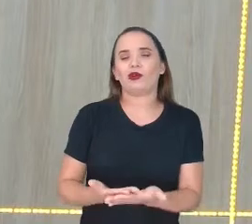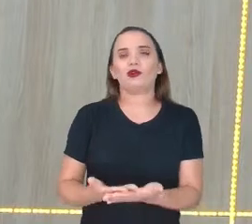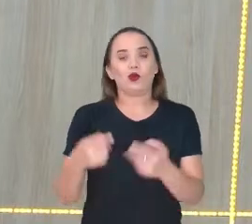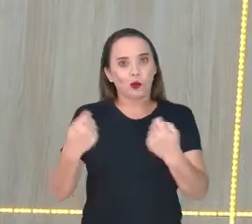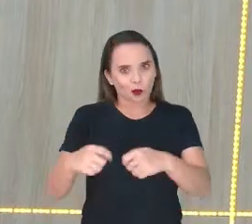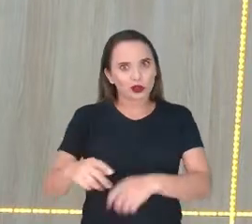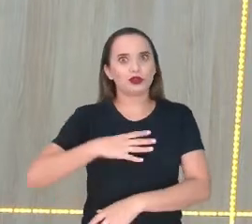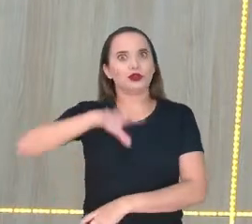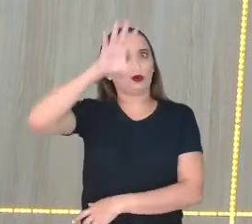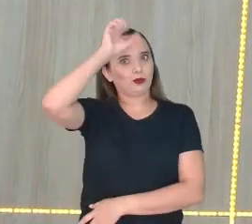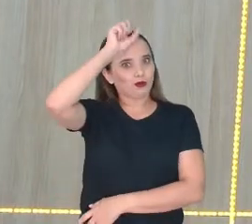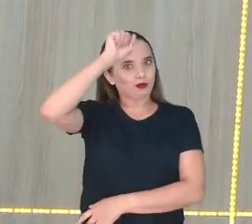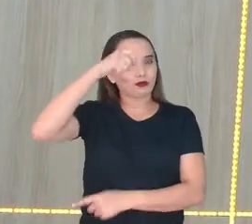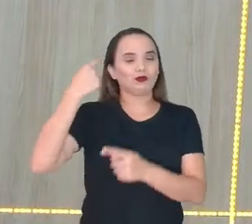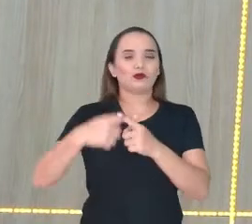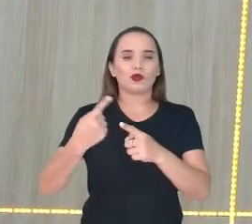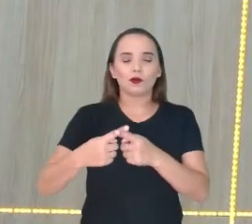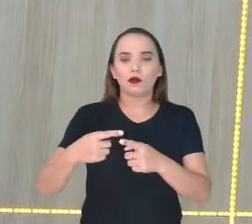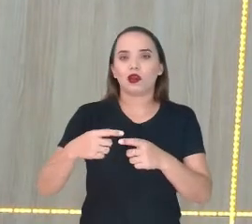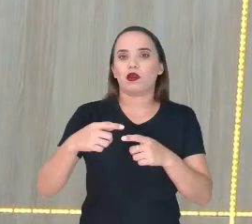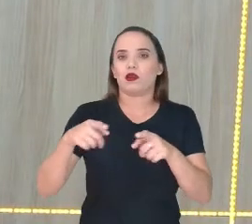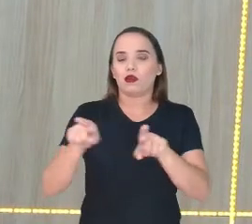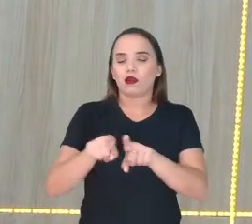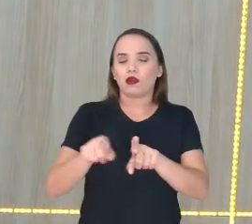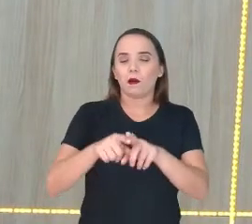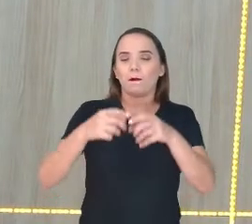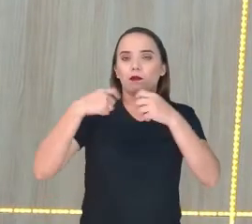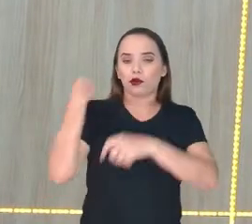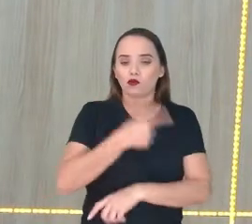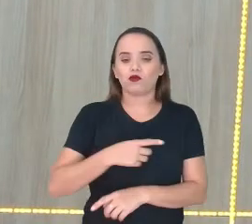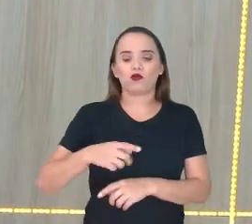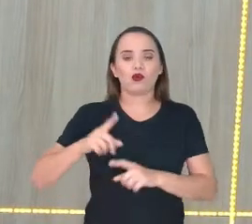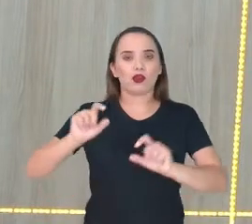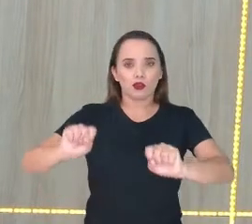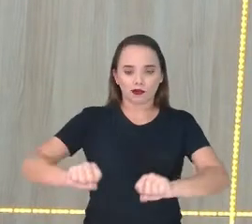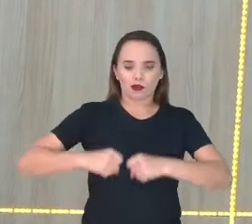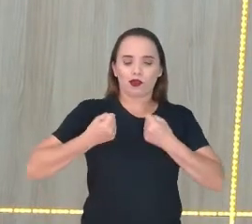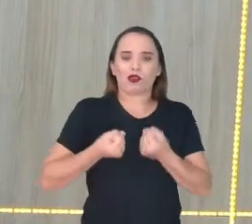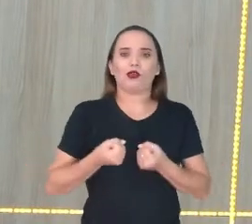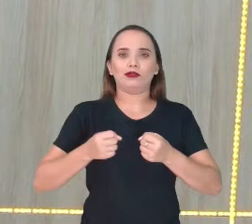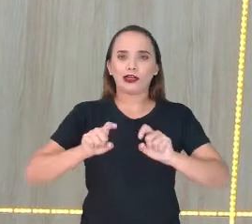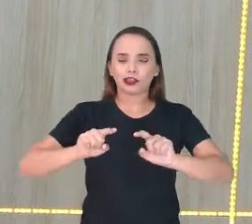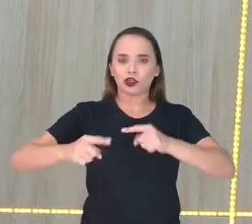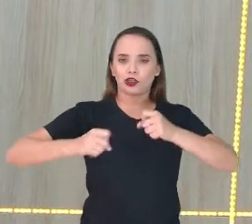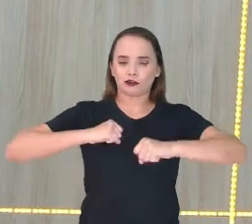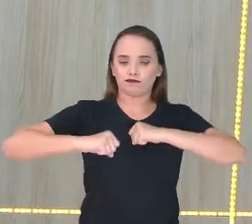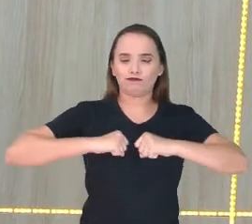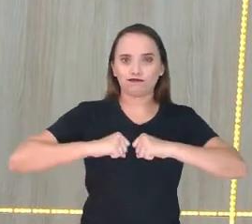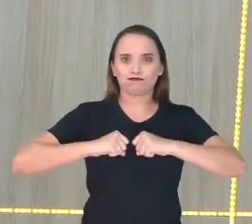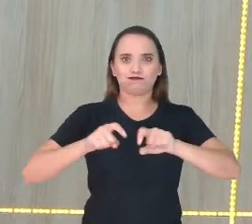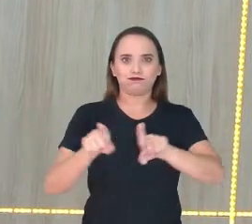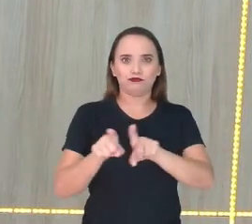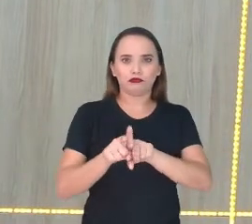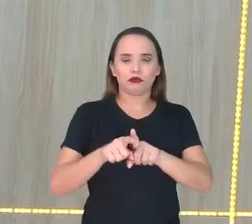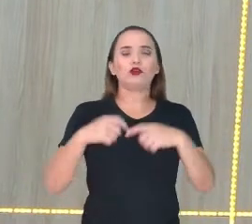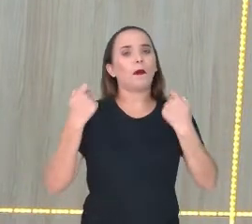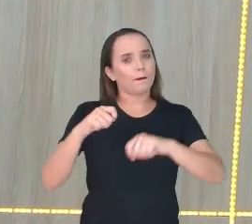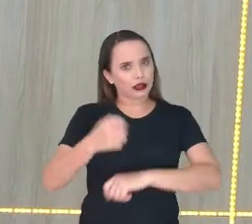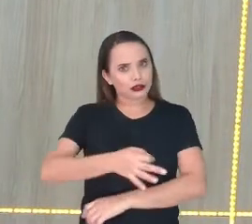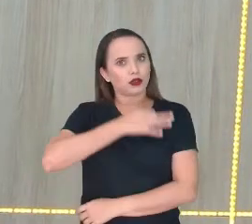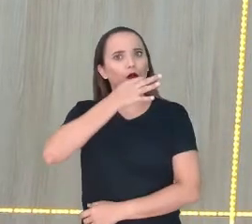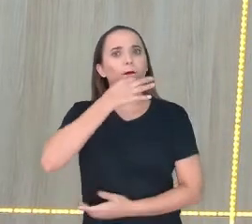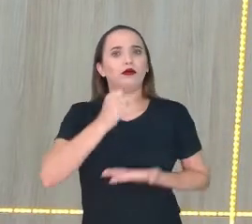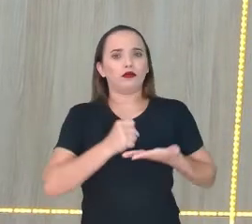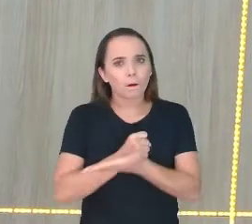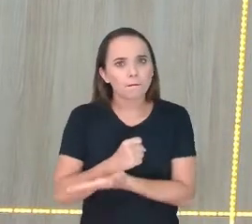para que a gente aprenda a se defender, né? Para a gente se defender, a gente precisa saber argumentar, a gente precisa aprender